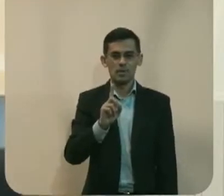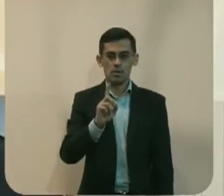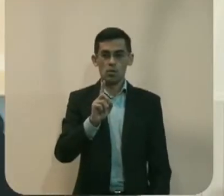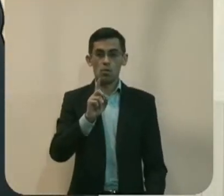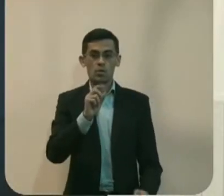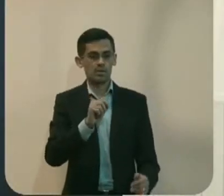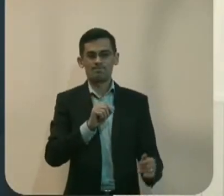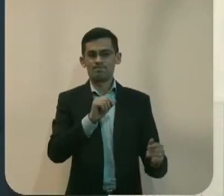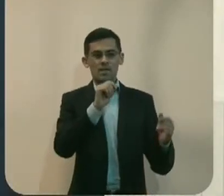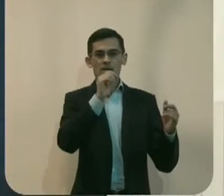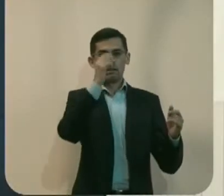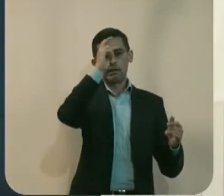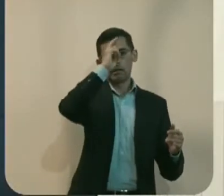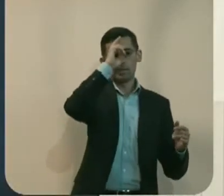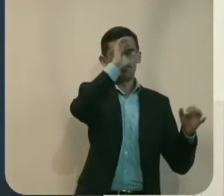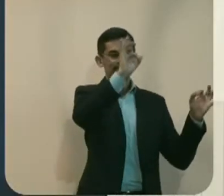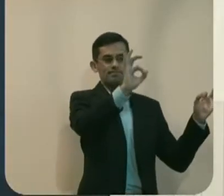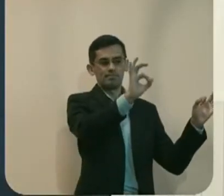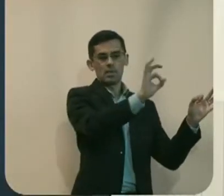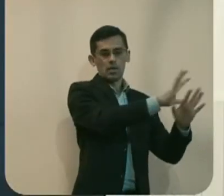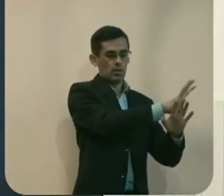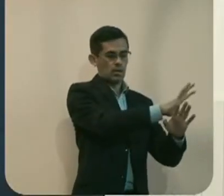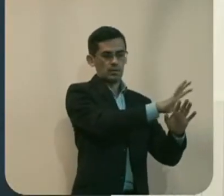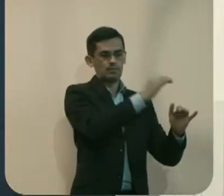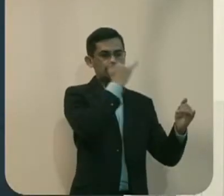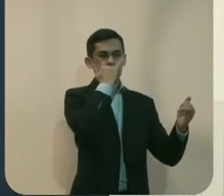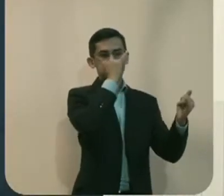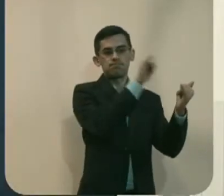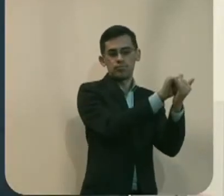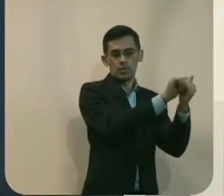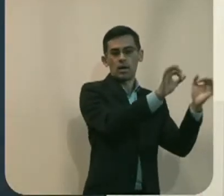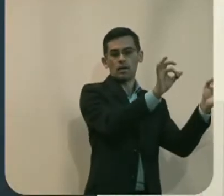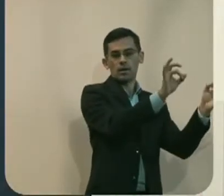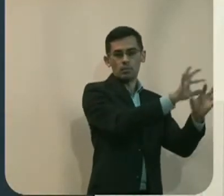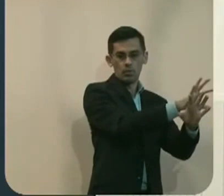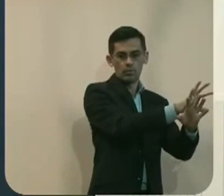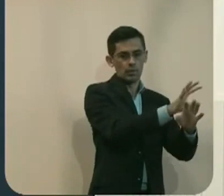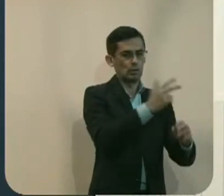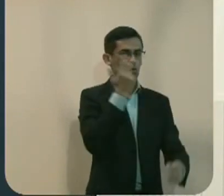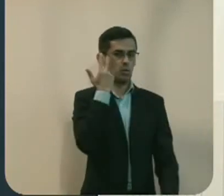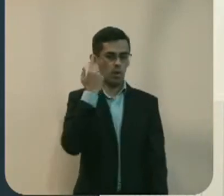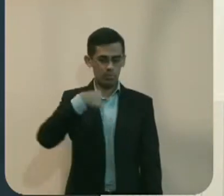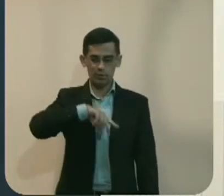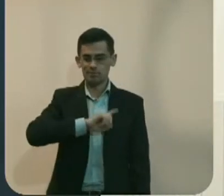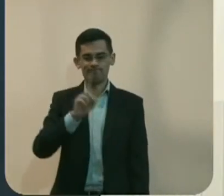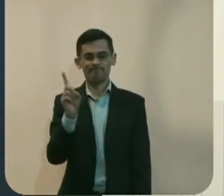Colocar uma pedra no assunto não é natural